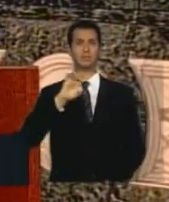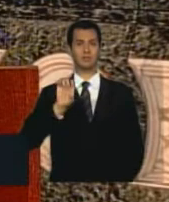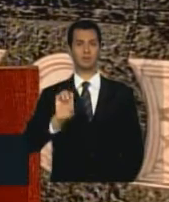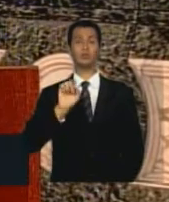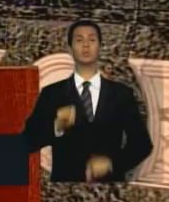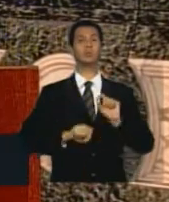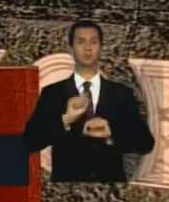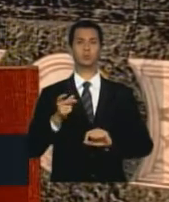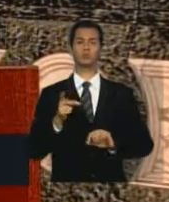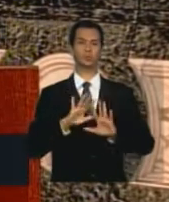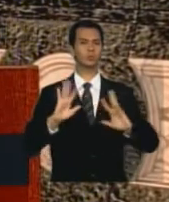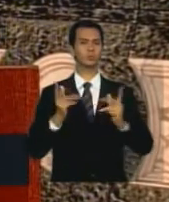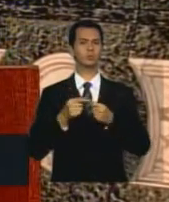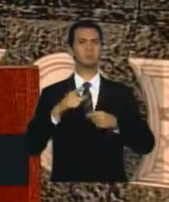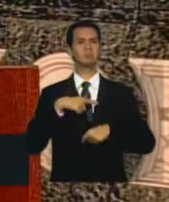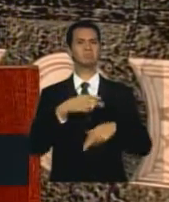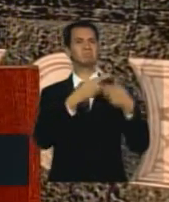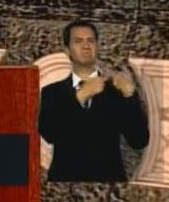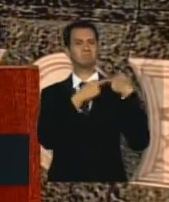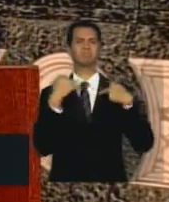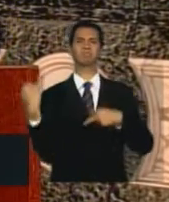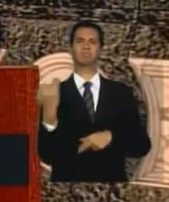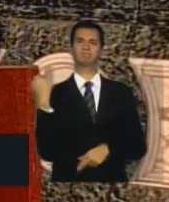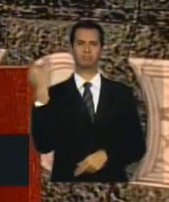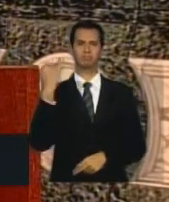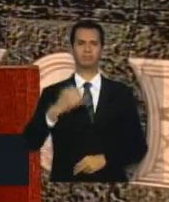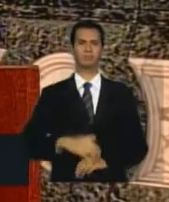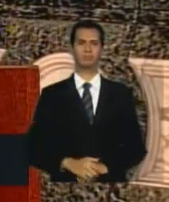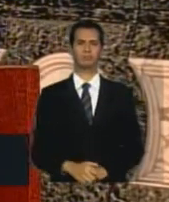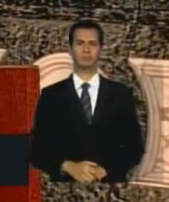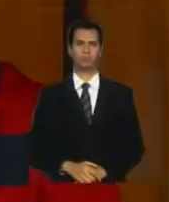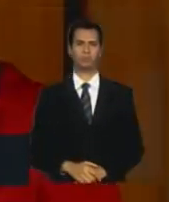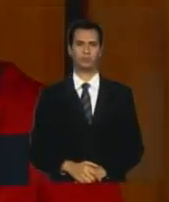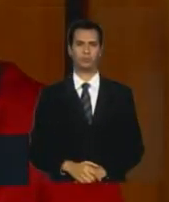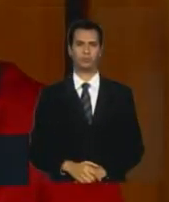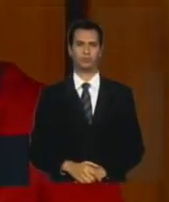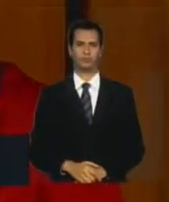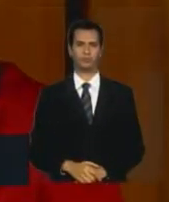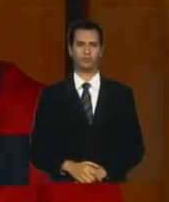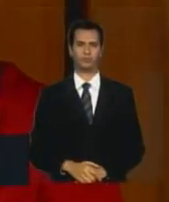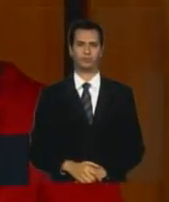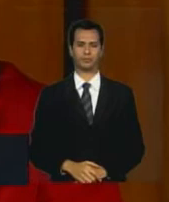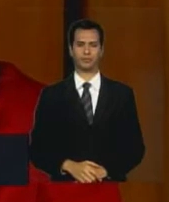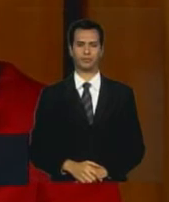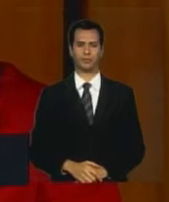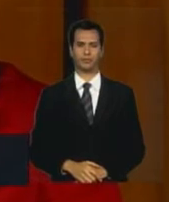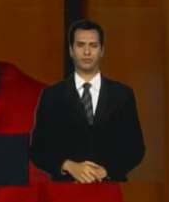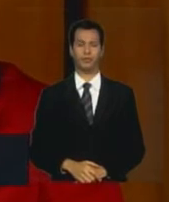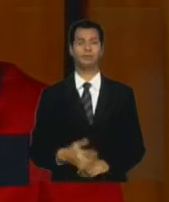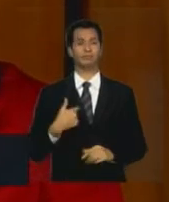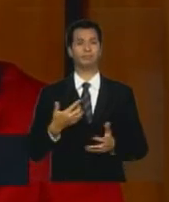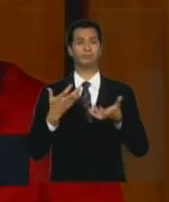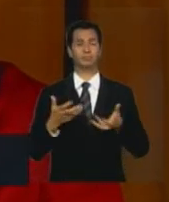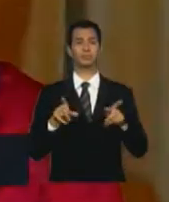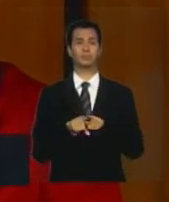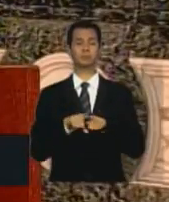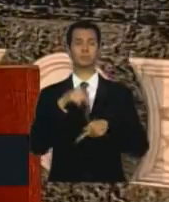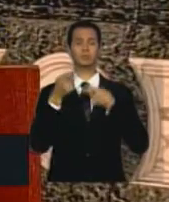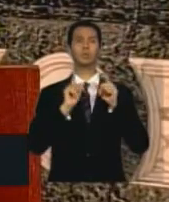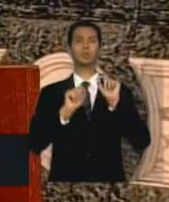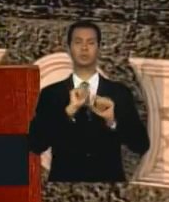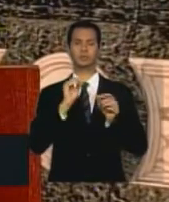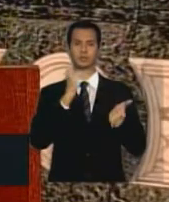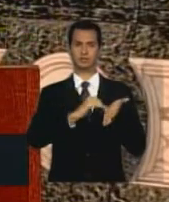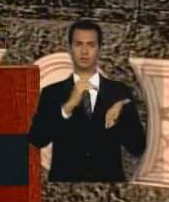um papel destacado. Queria, presidenta, também mencionar o secretário do